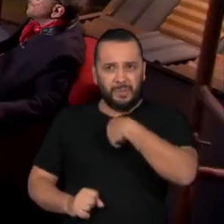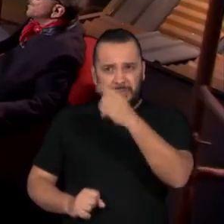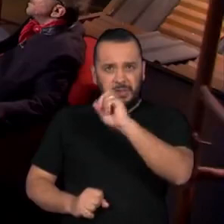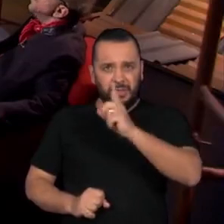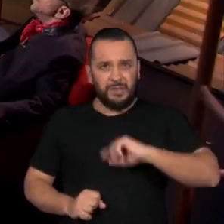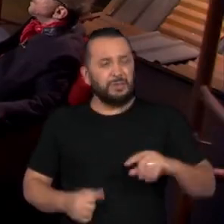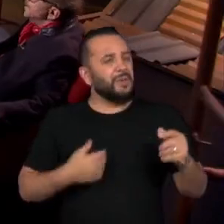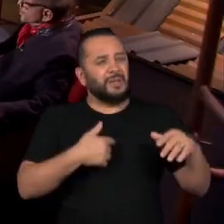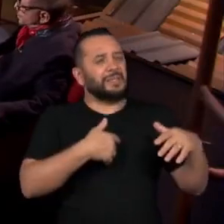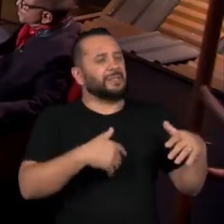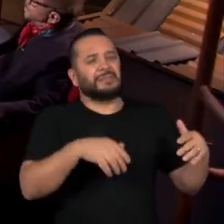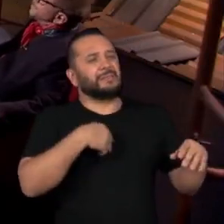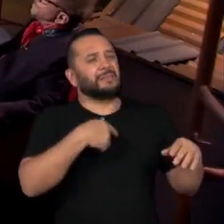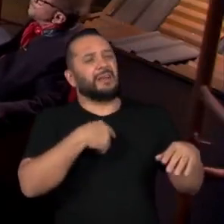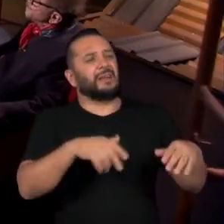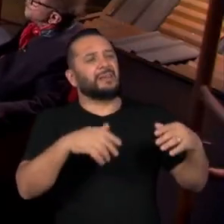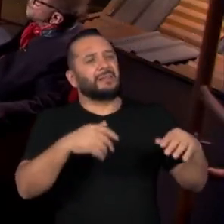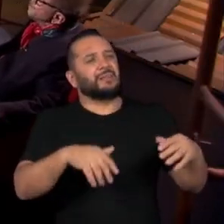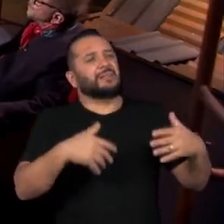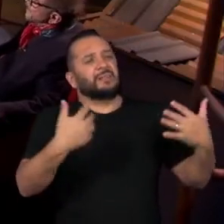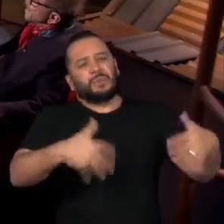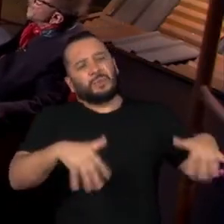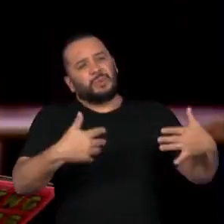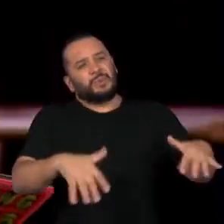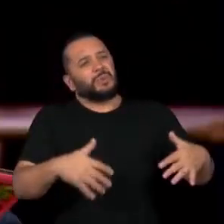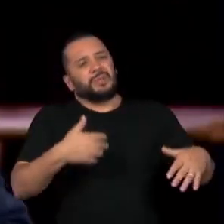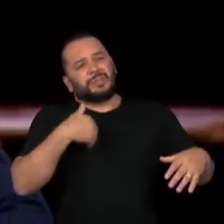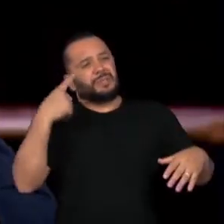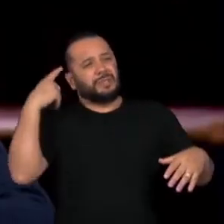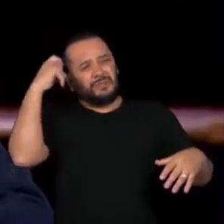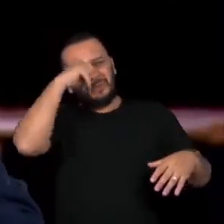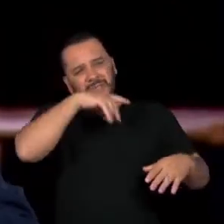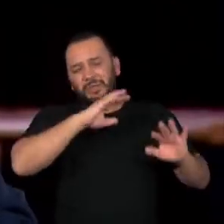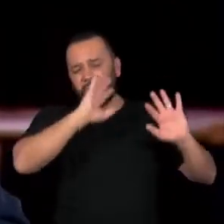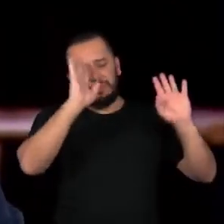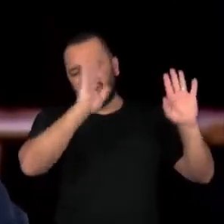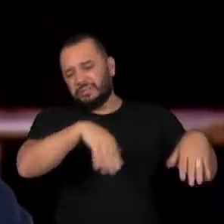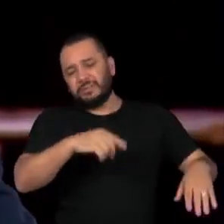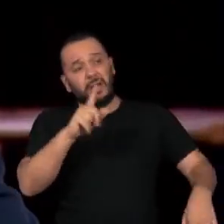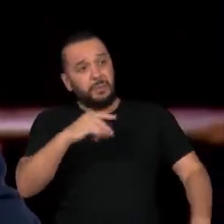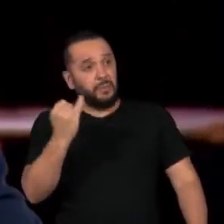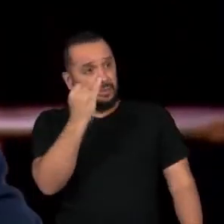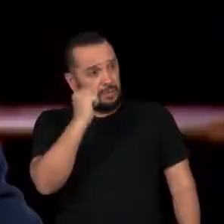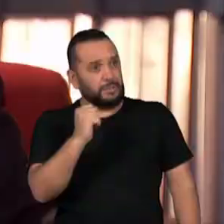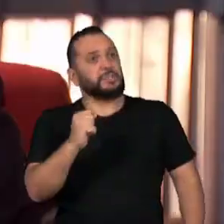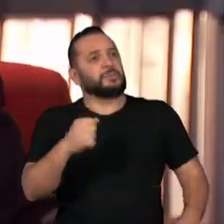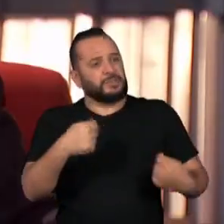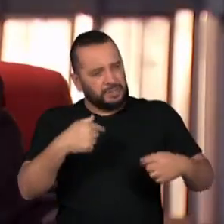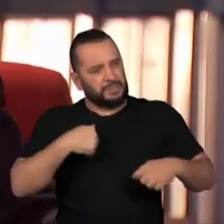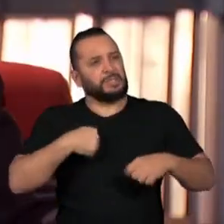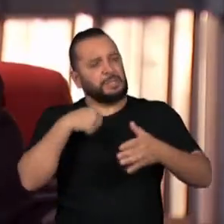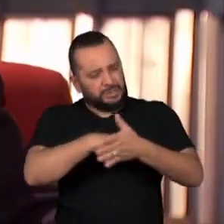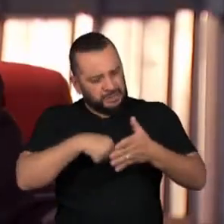se lascam isso elas são importantes ou seja nada sai sem dor né